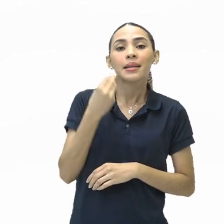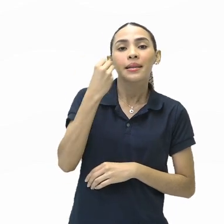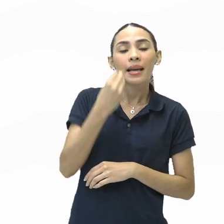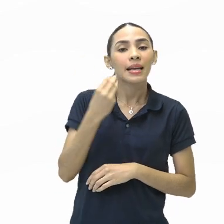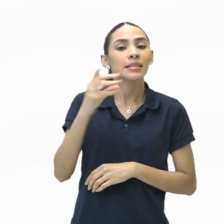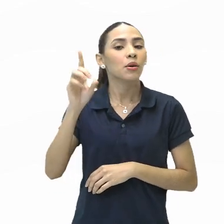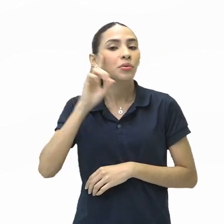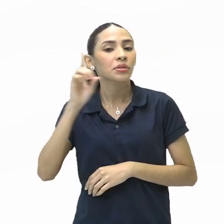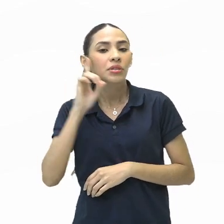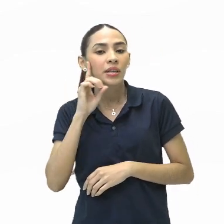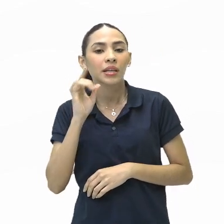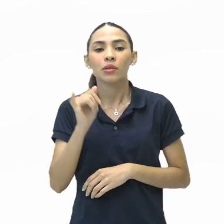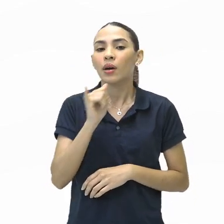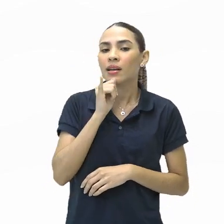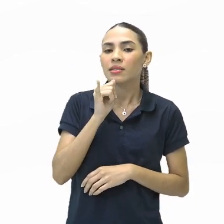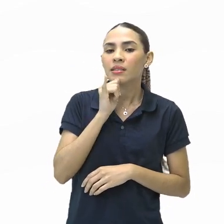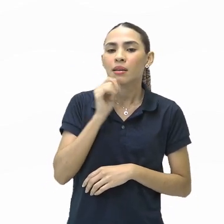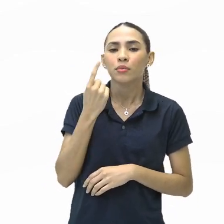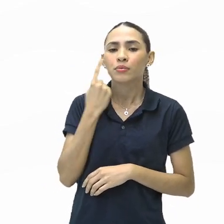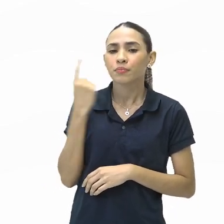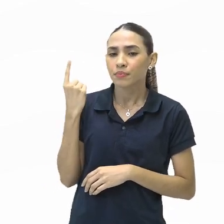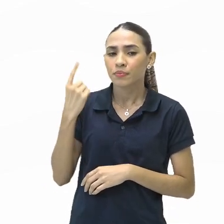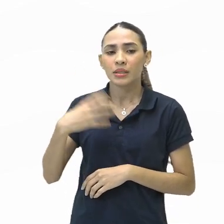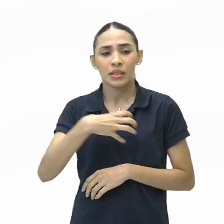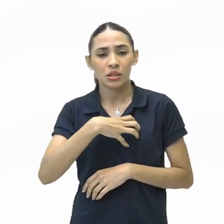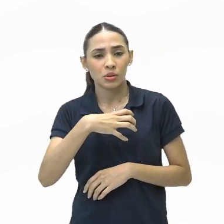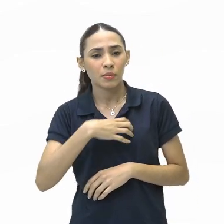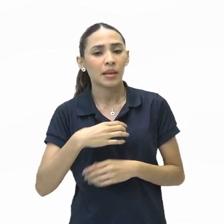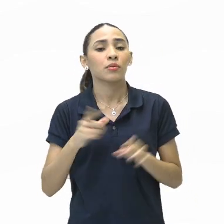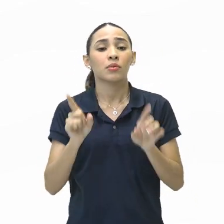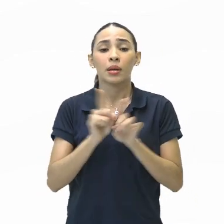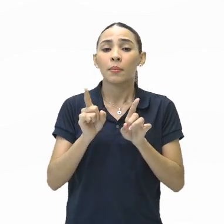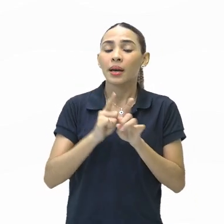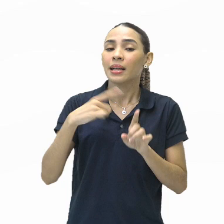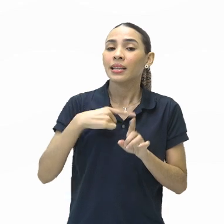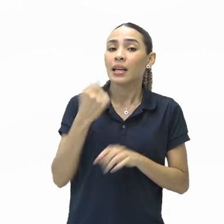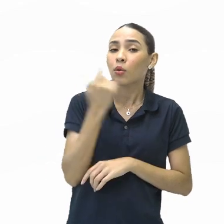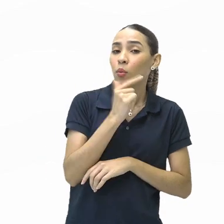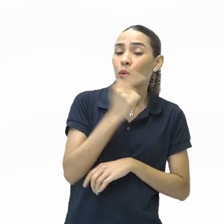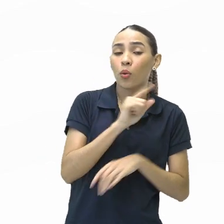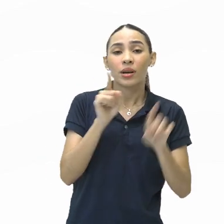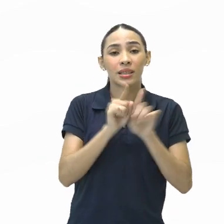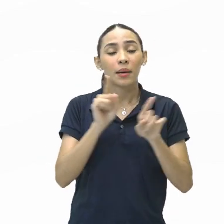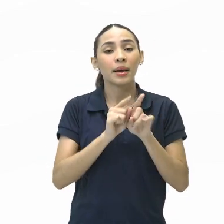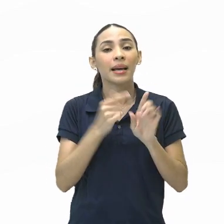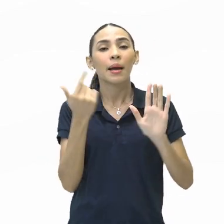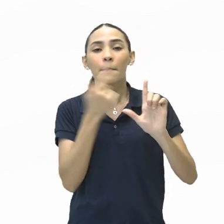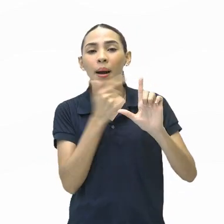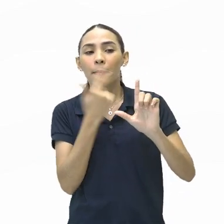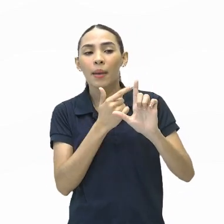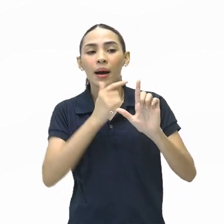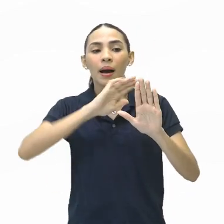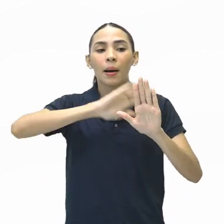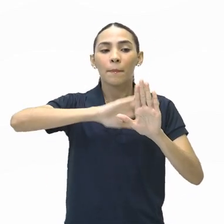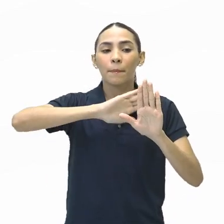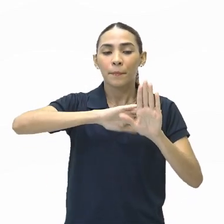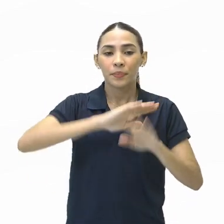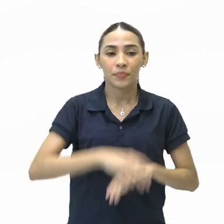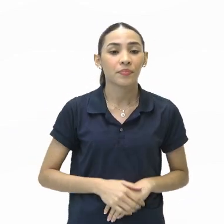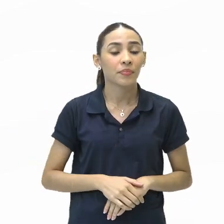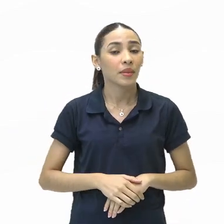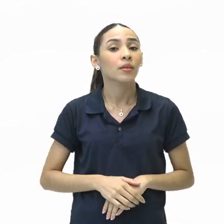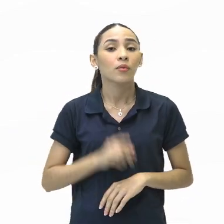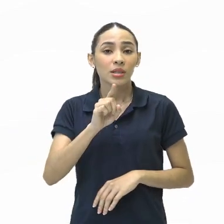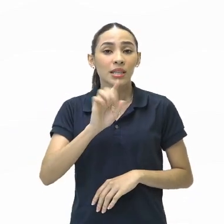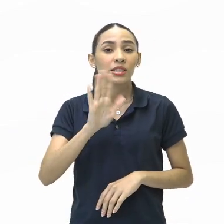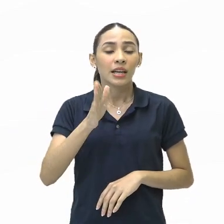acontecimentos banais, corriqueiros e sentimentos, a presença de humor e ironia. Então, quando tem essa pegada, vocês já vão saber